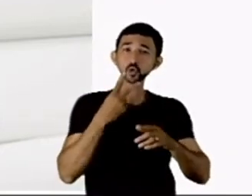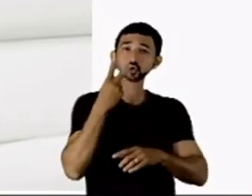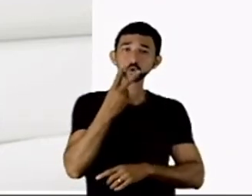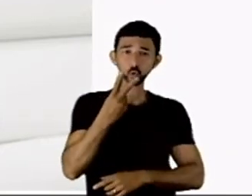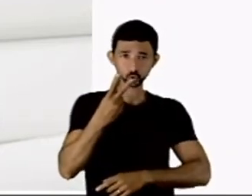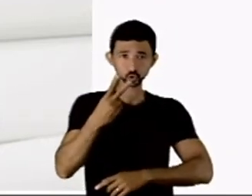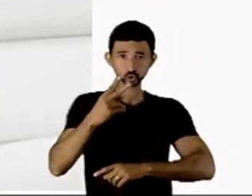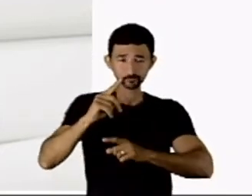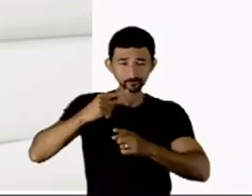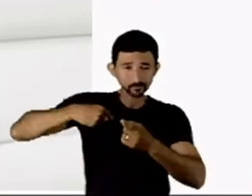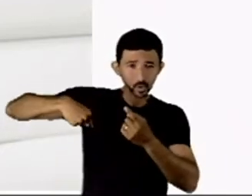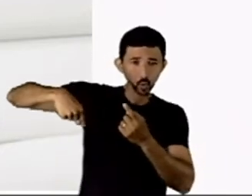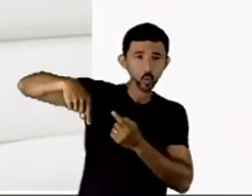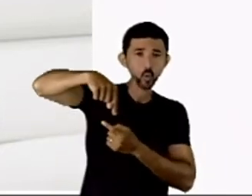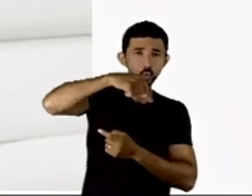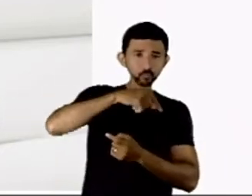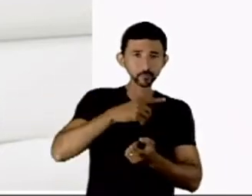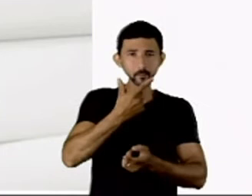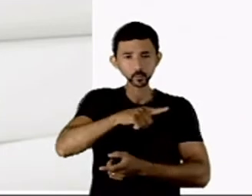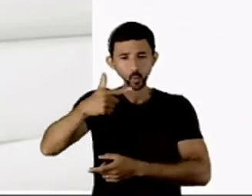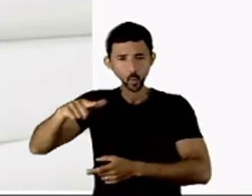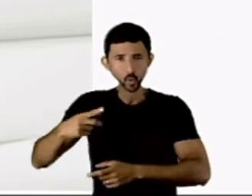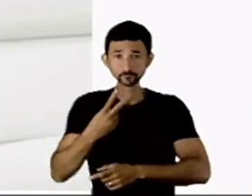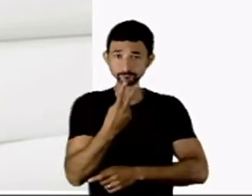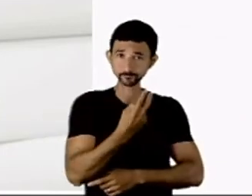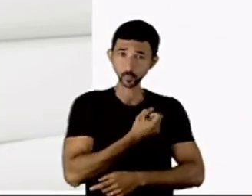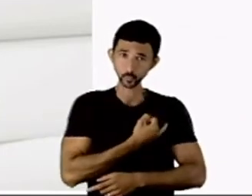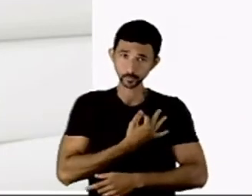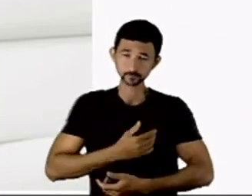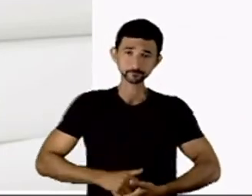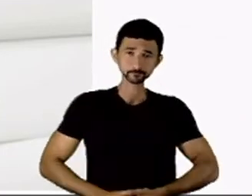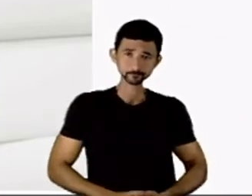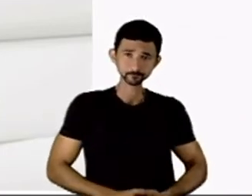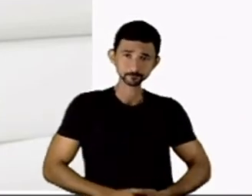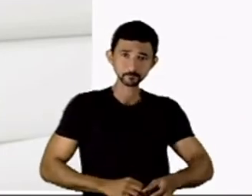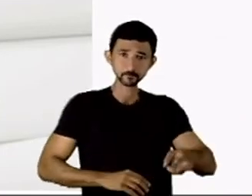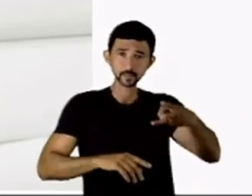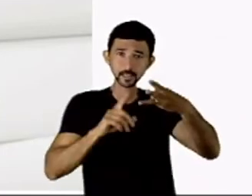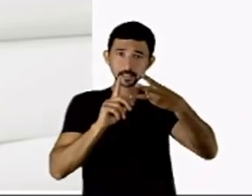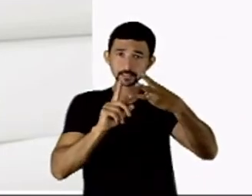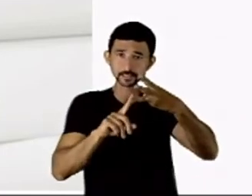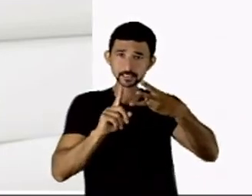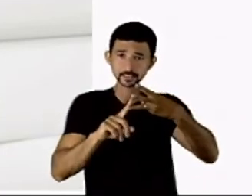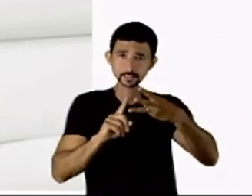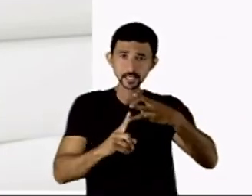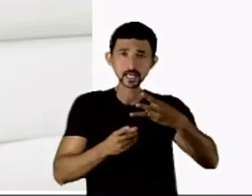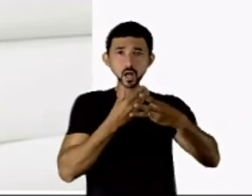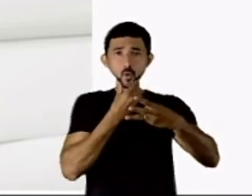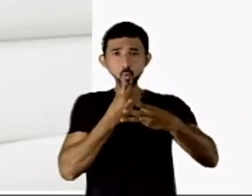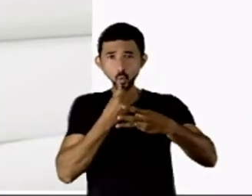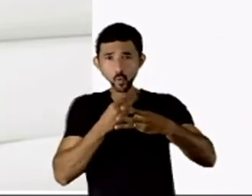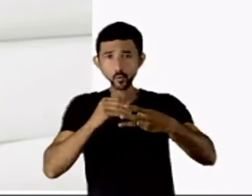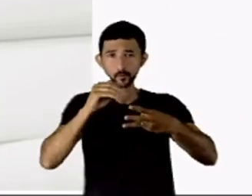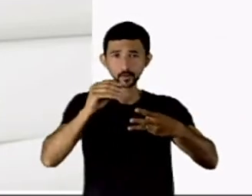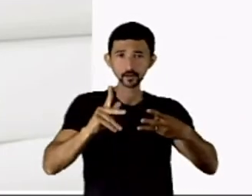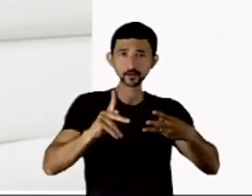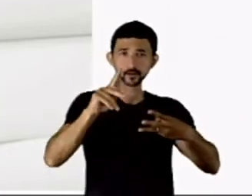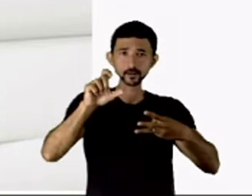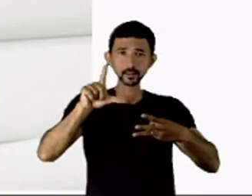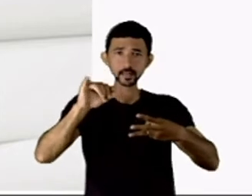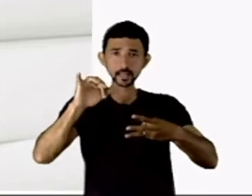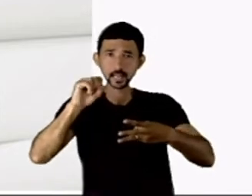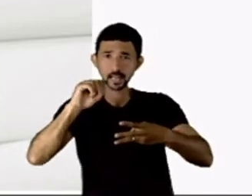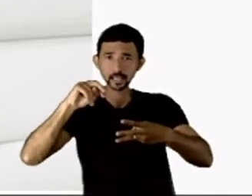número 2, que se repete também aqui. Já na terceira fase, Cleison tem que ir ao quadro